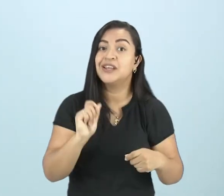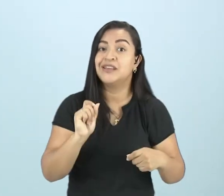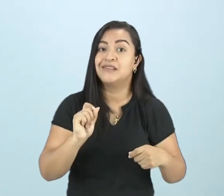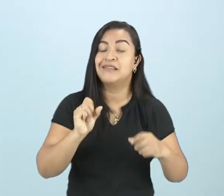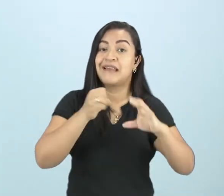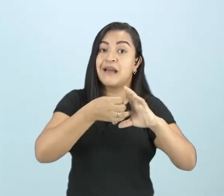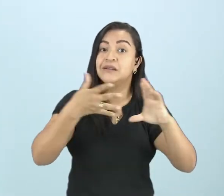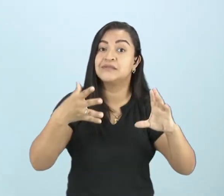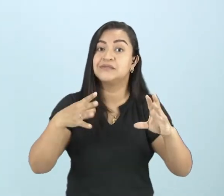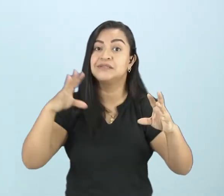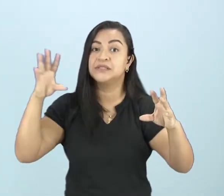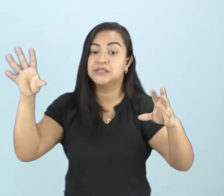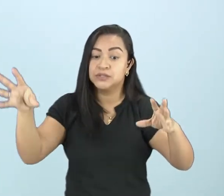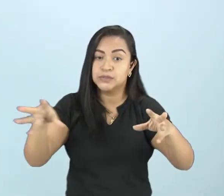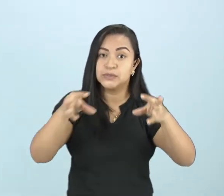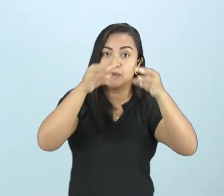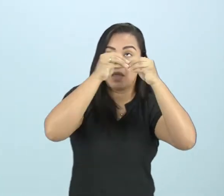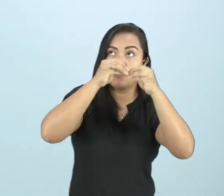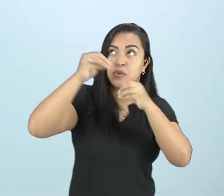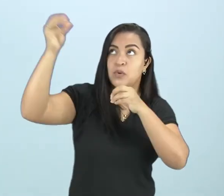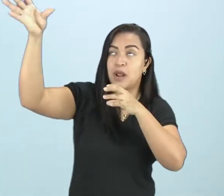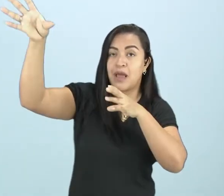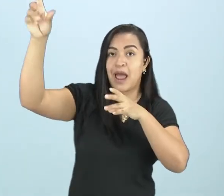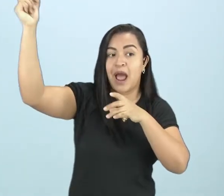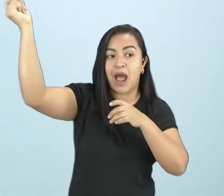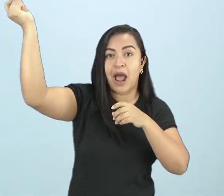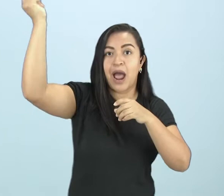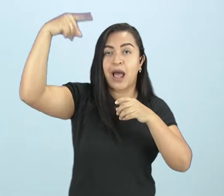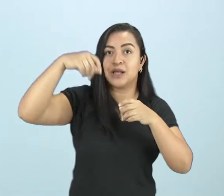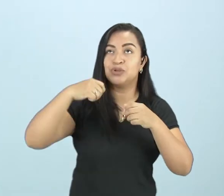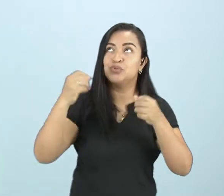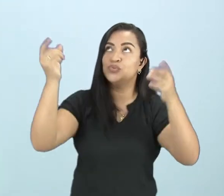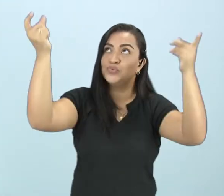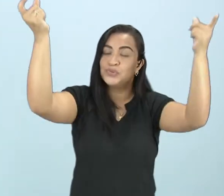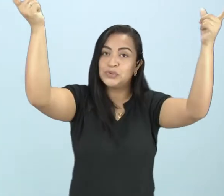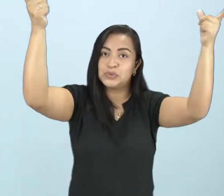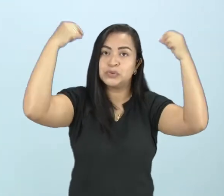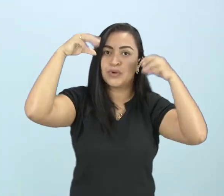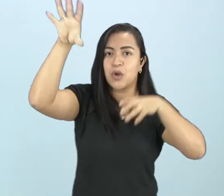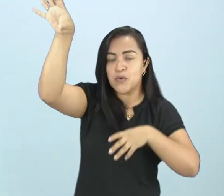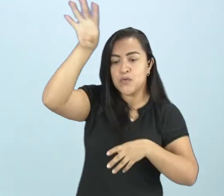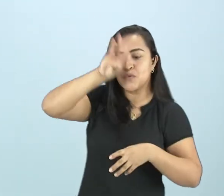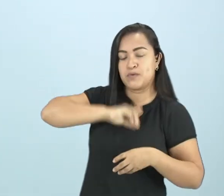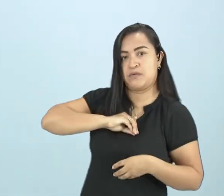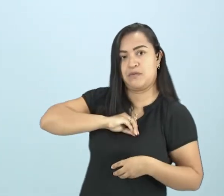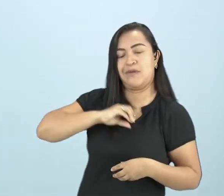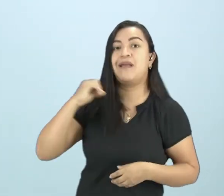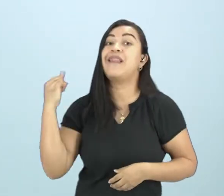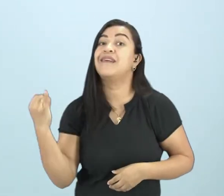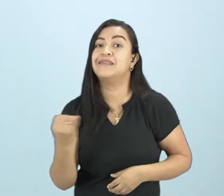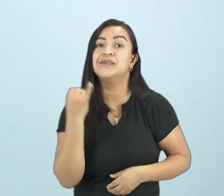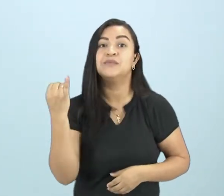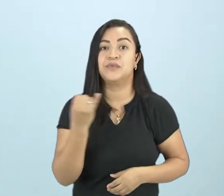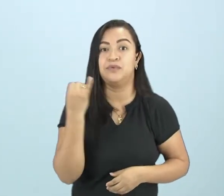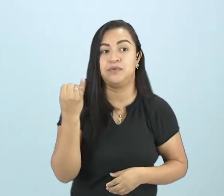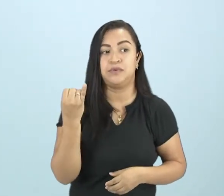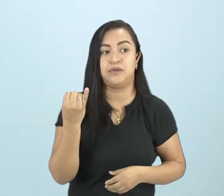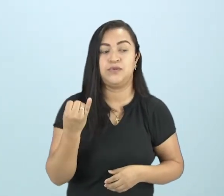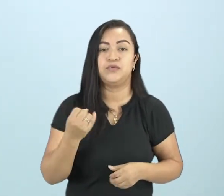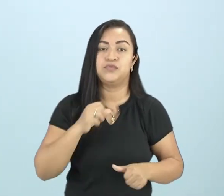de capturar, absorver a luz, né, transformar a luz no nosso corpo, então ela é muito importante. Quando esse